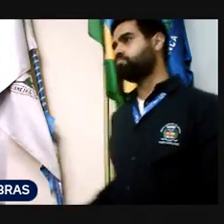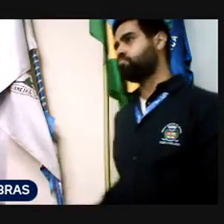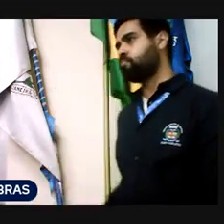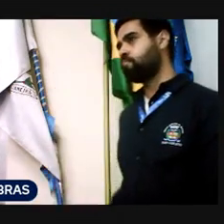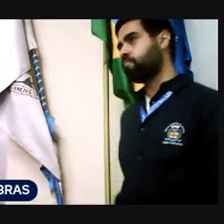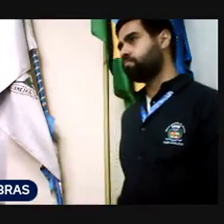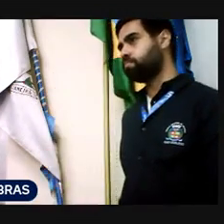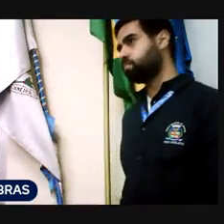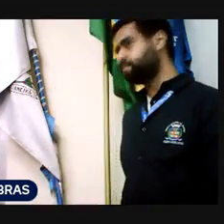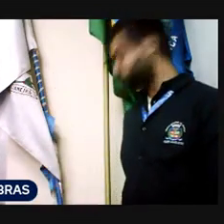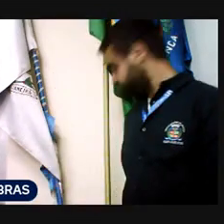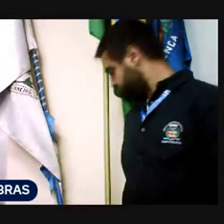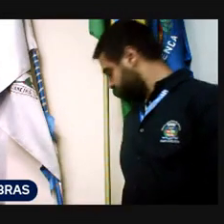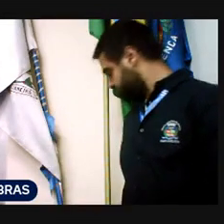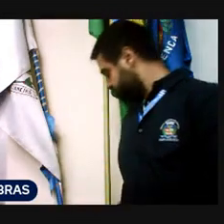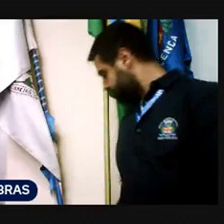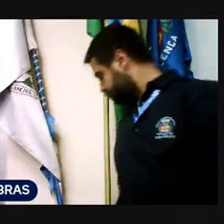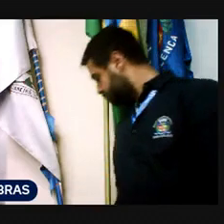Correia.